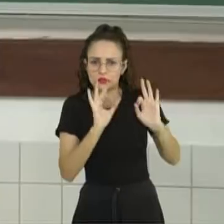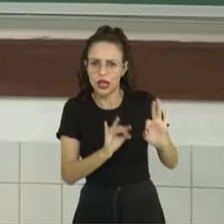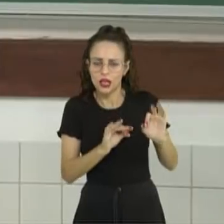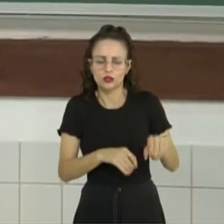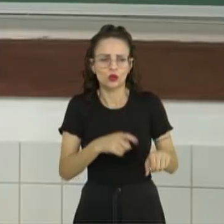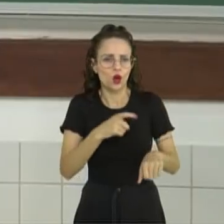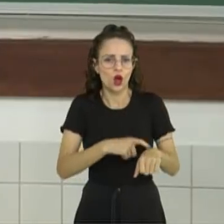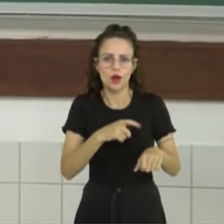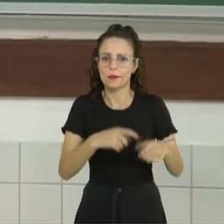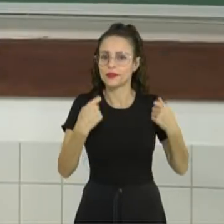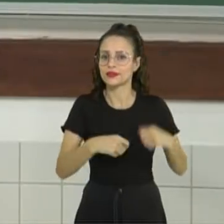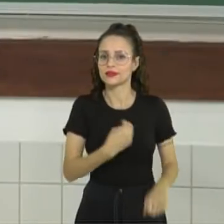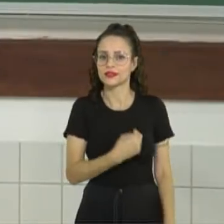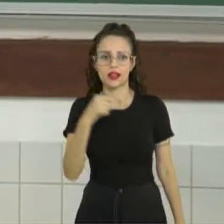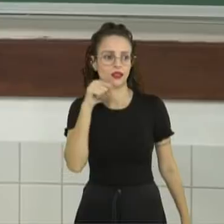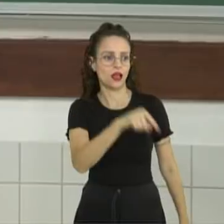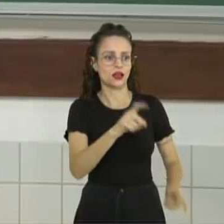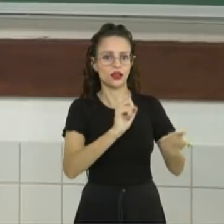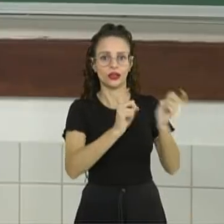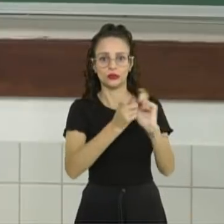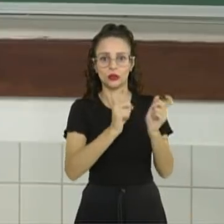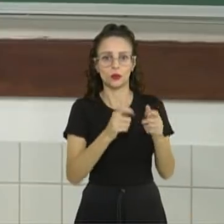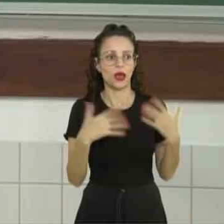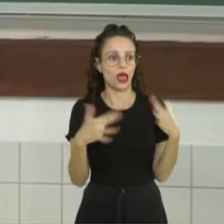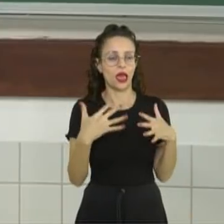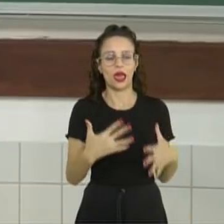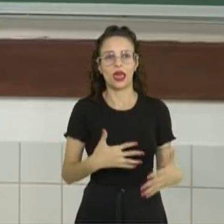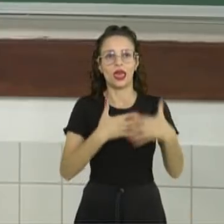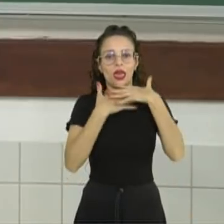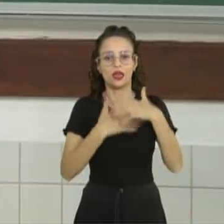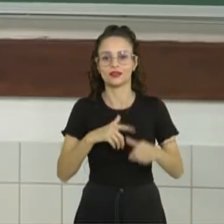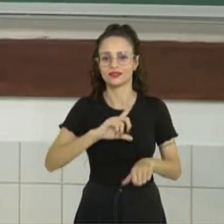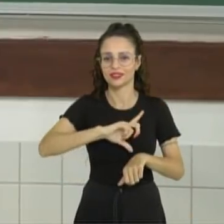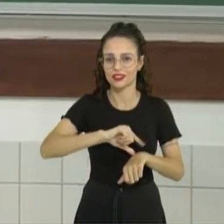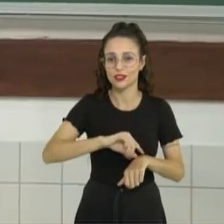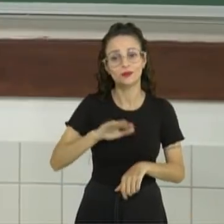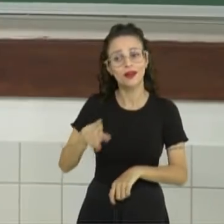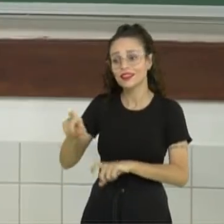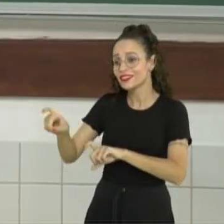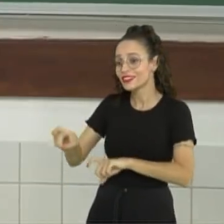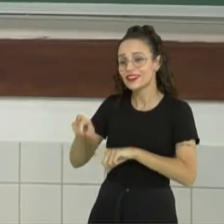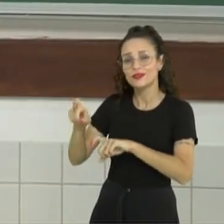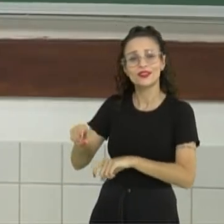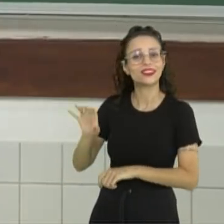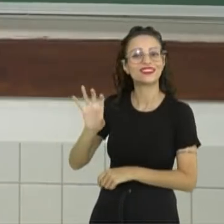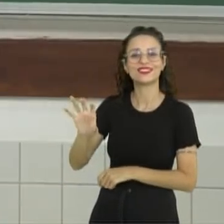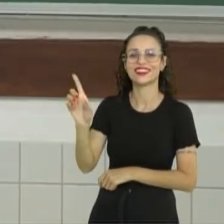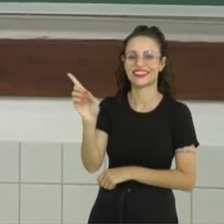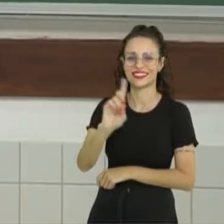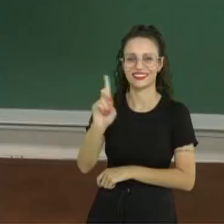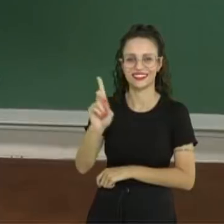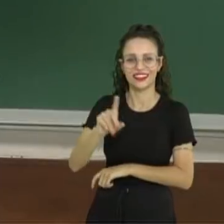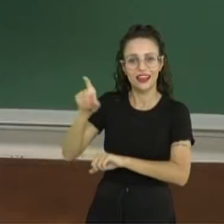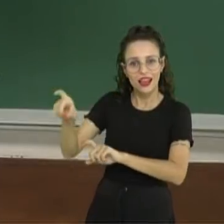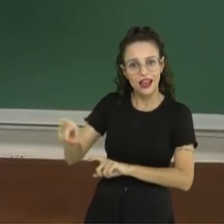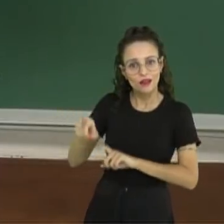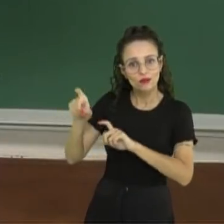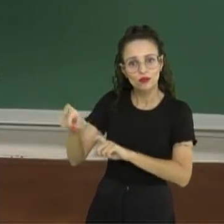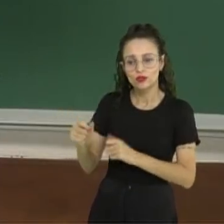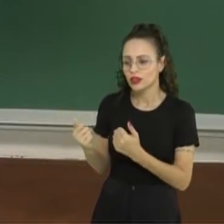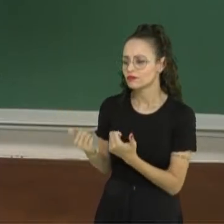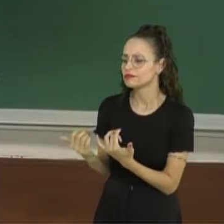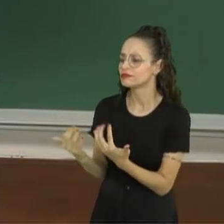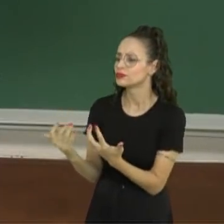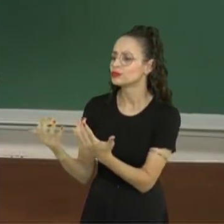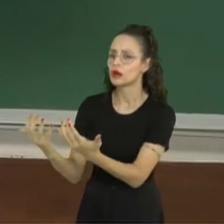que precisa estar em tal reunião, que senão você está atrasado. Mas na colheita não funciona assim. Na agricultura, que é o tempo da natureza,